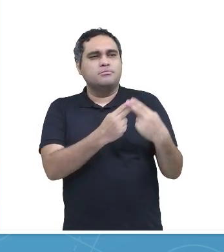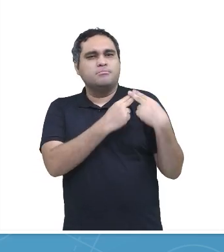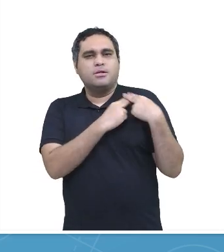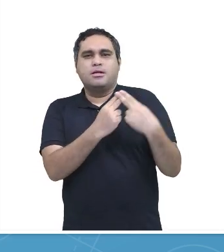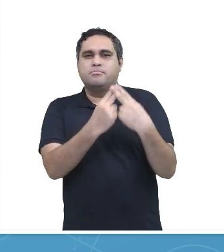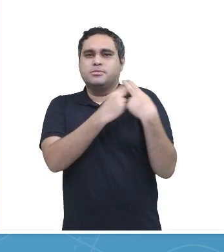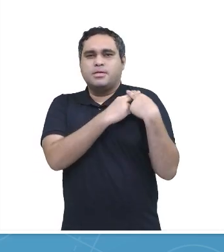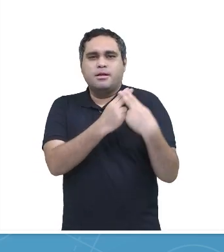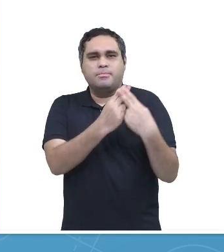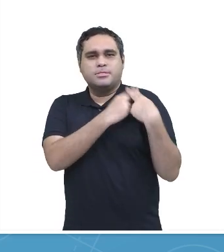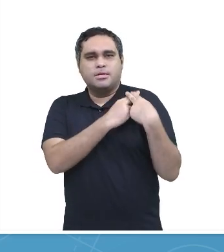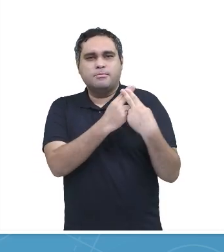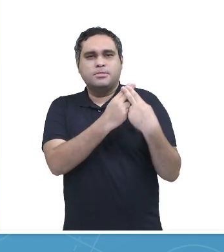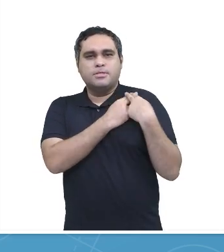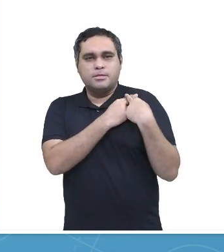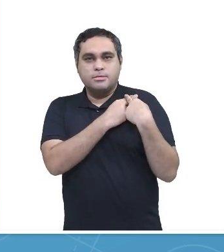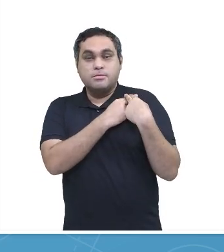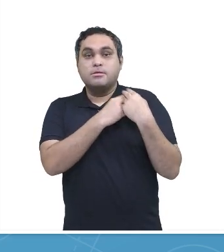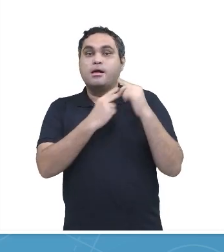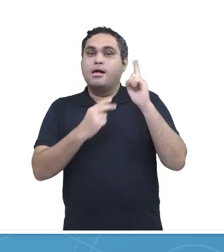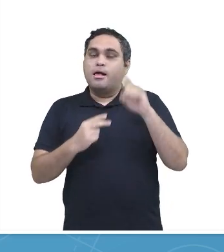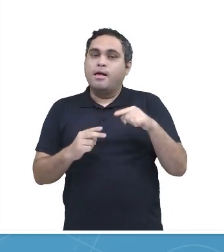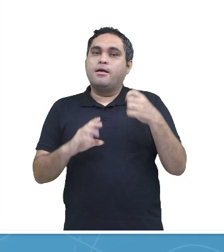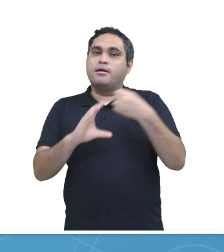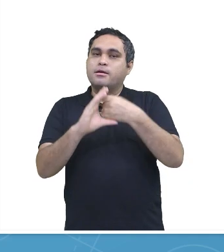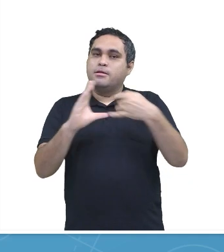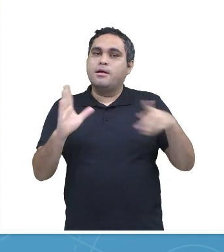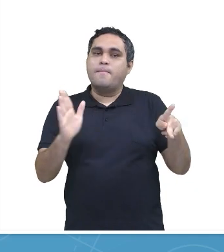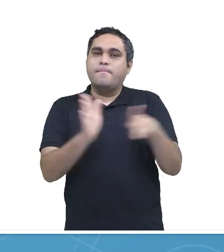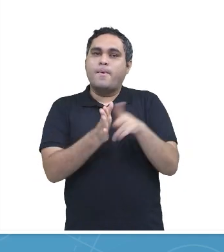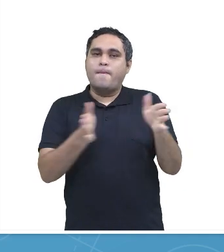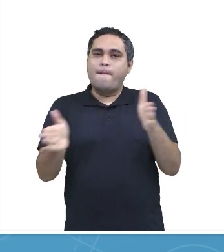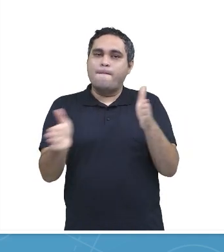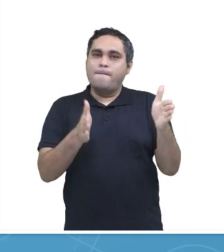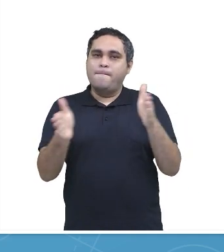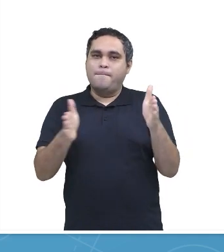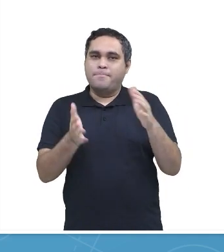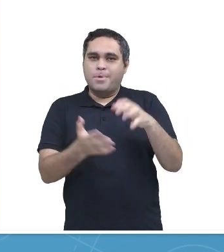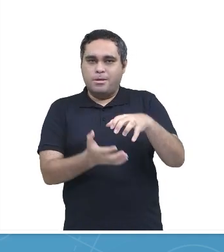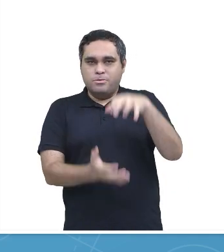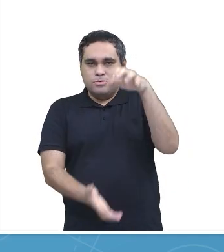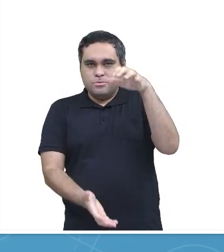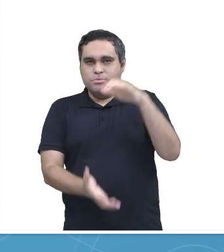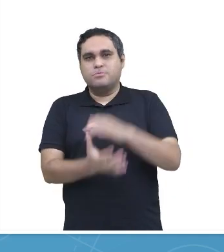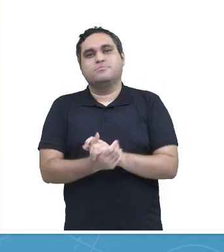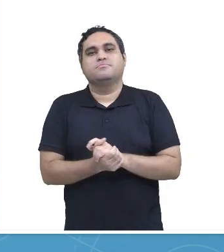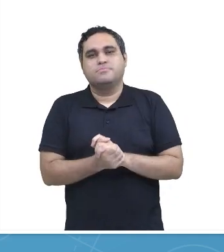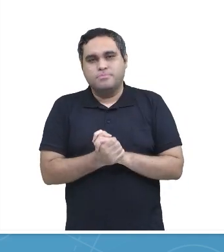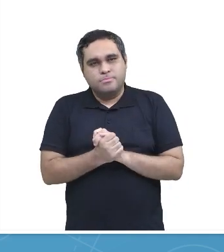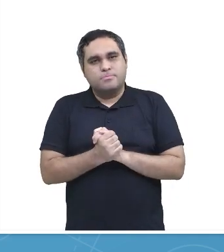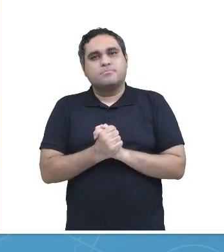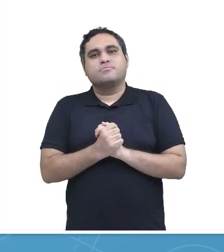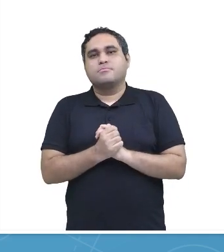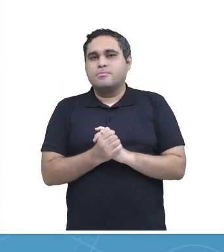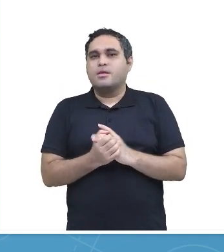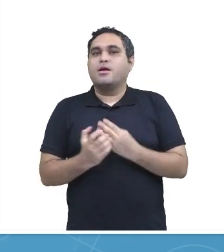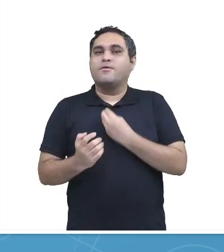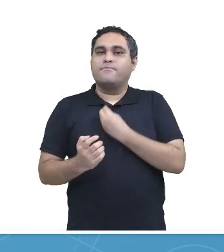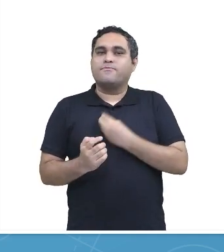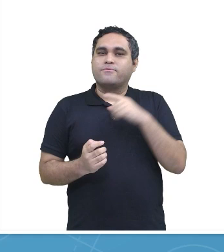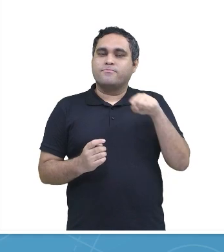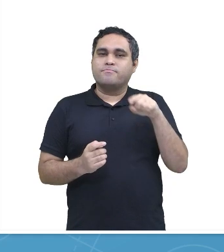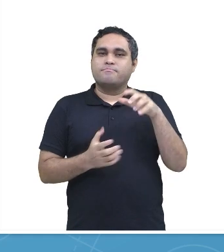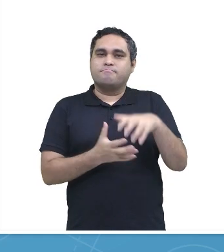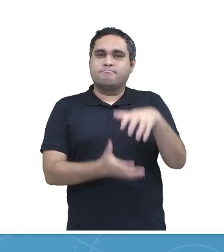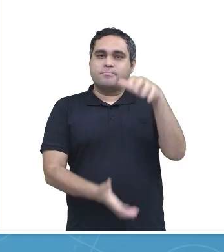os aspectos que estão muito intrínsecos, estão muito dentro da vida do adulto.